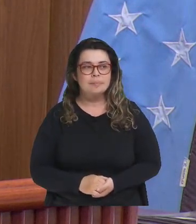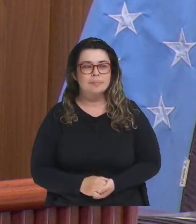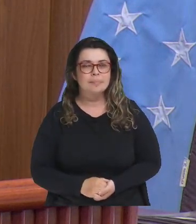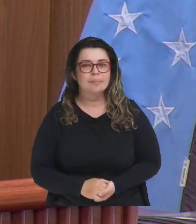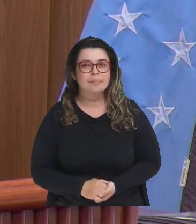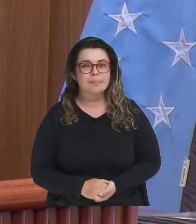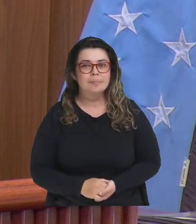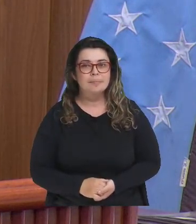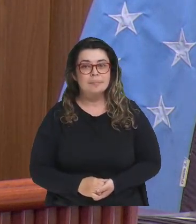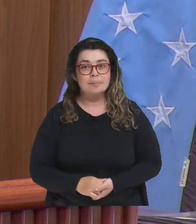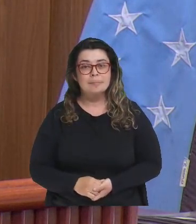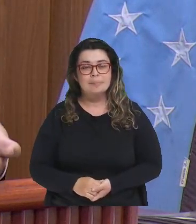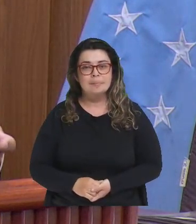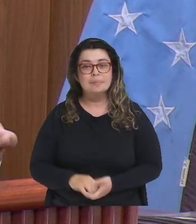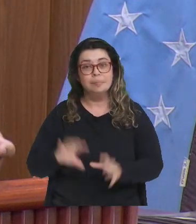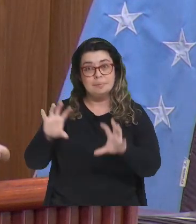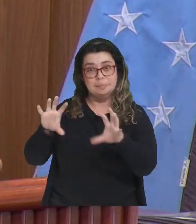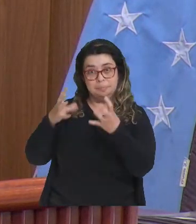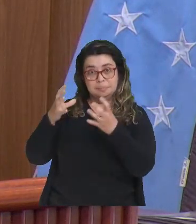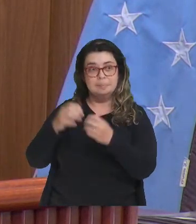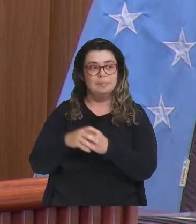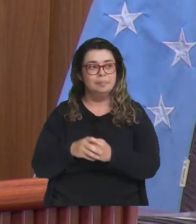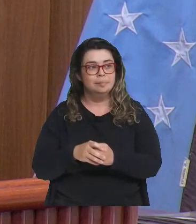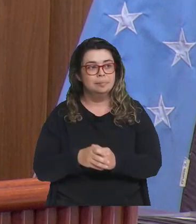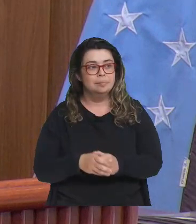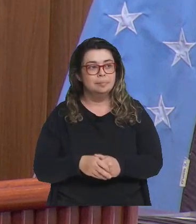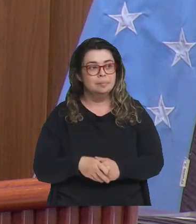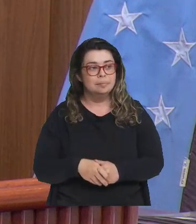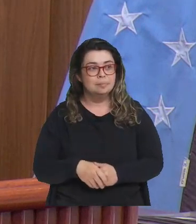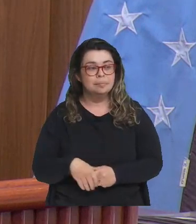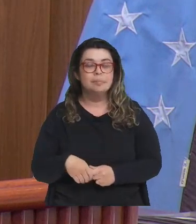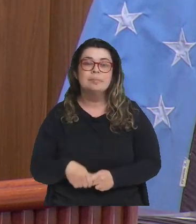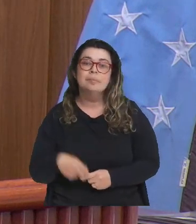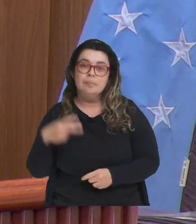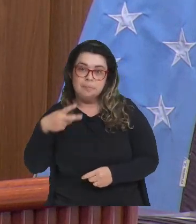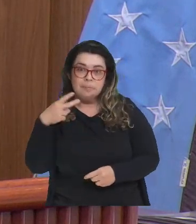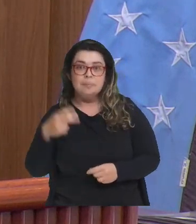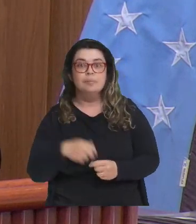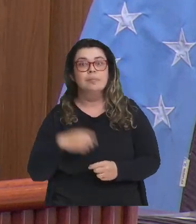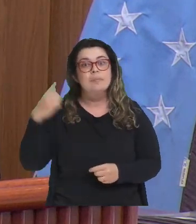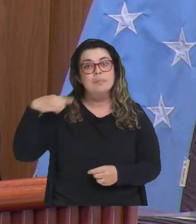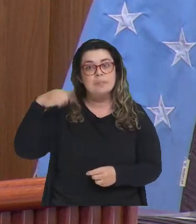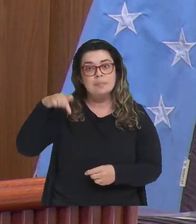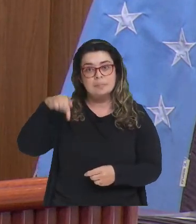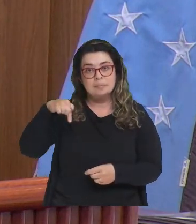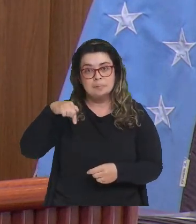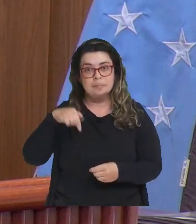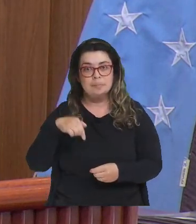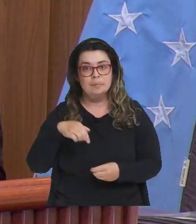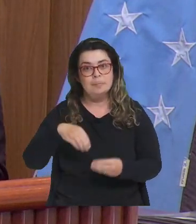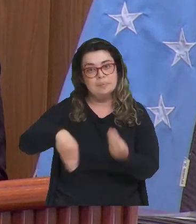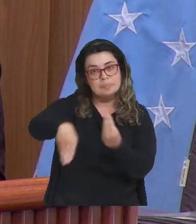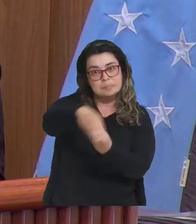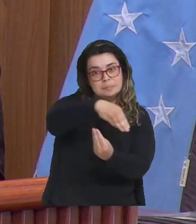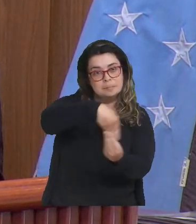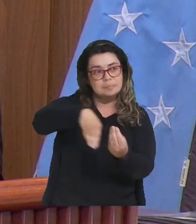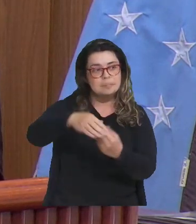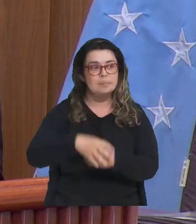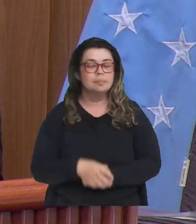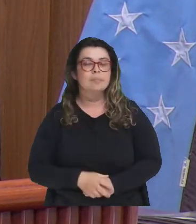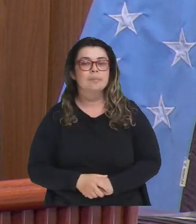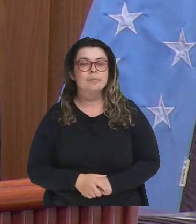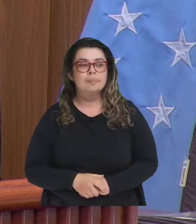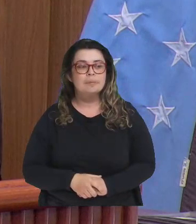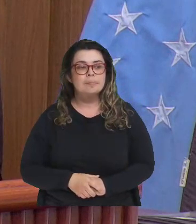atentos aqui, que nós vamos ter duas cadeiras do PSDB na nossa região. Não é? São deputados que nos ajudam. Eu gostaria aqui também